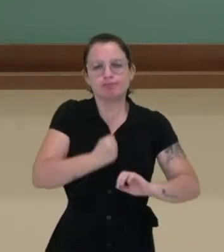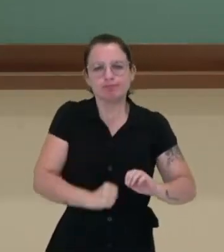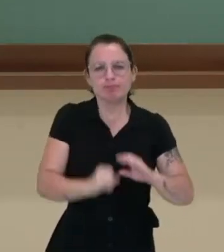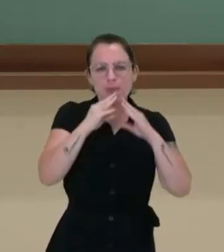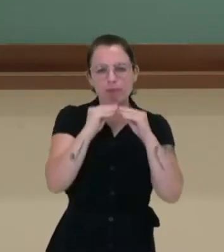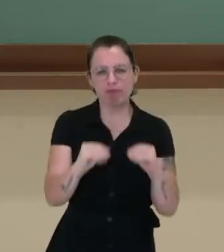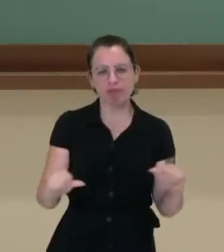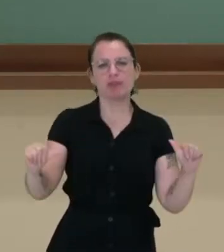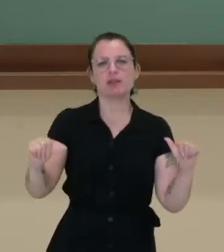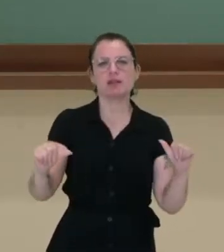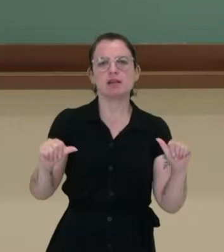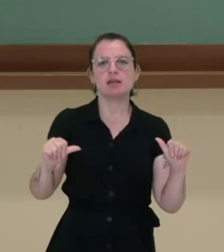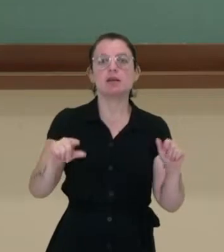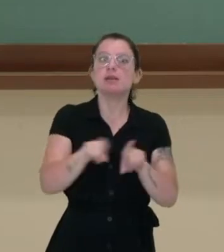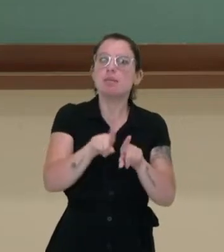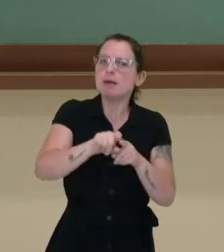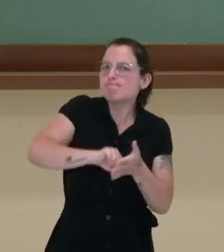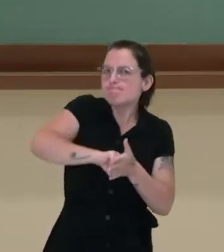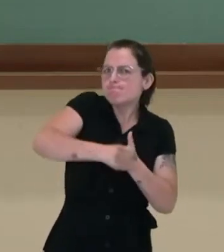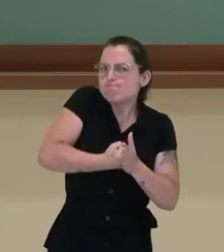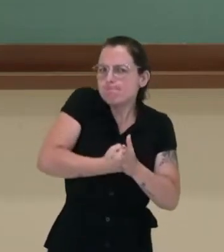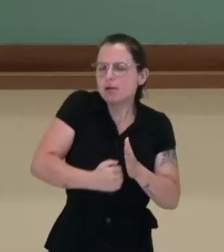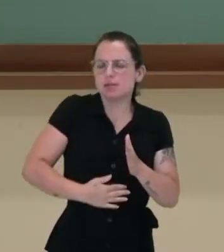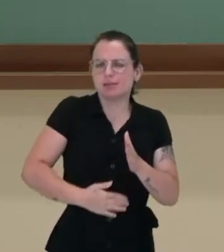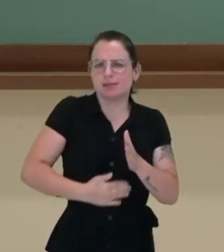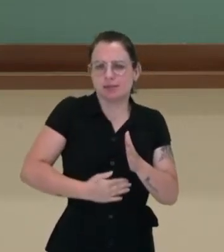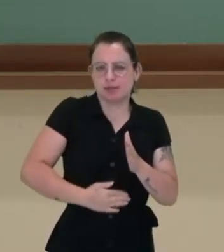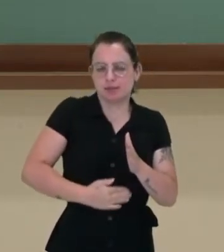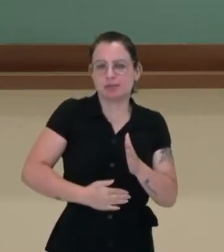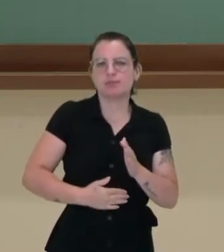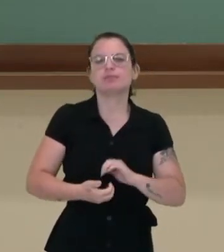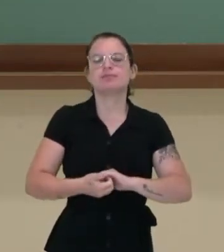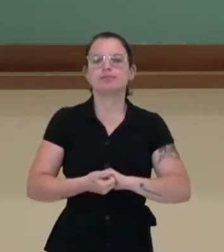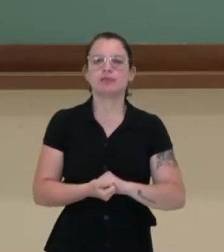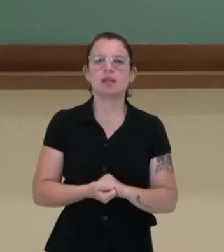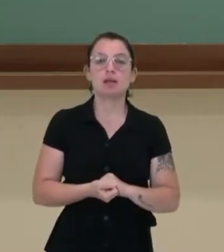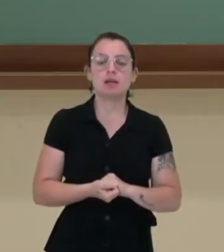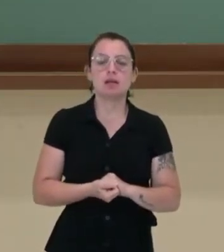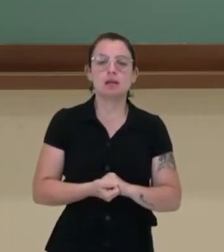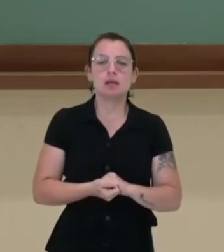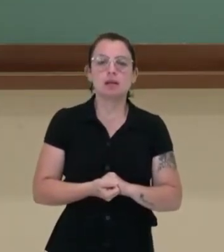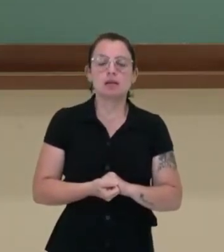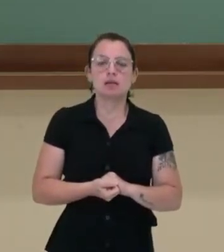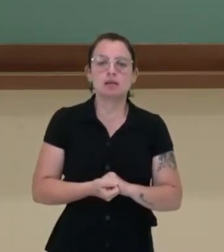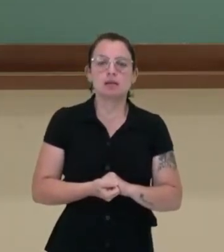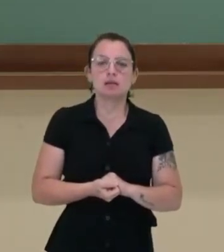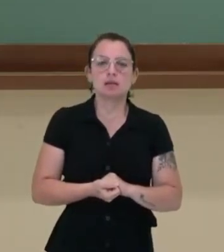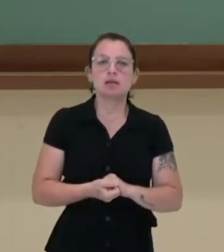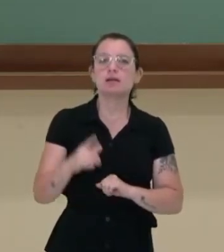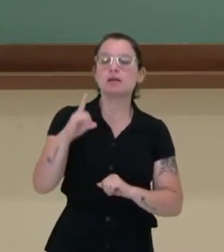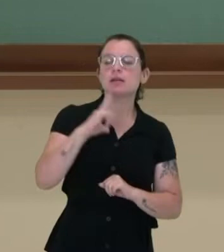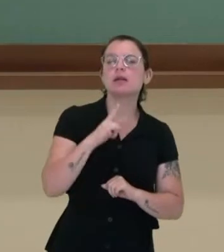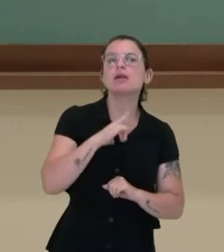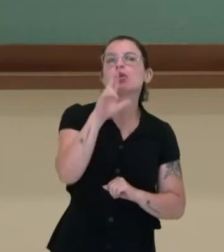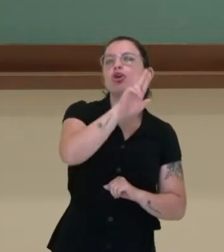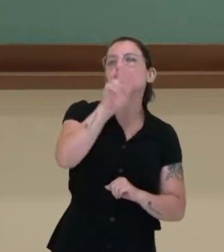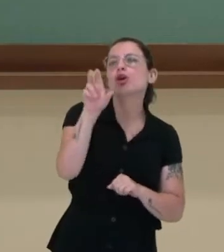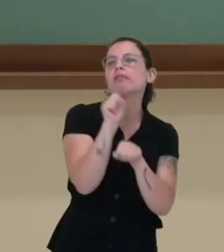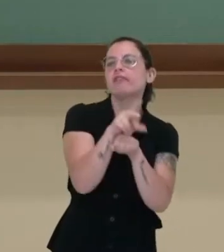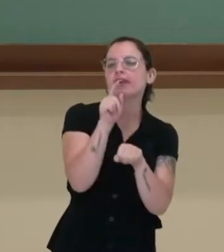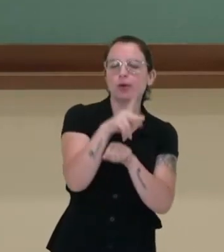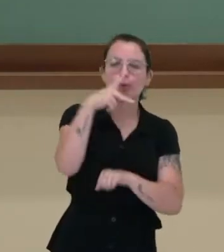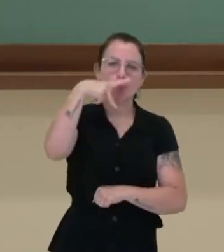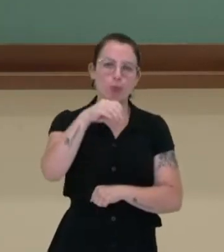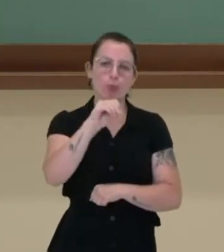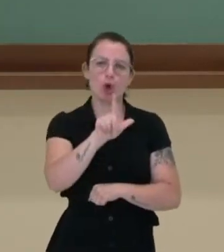constipação, que é aquela prisão de ventre. Ela é causada pelo poliovírus. A